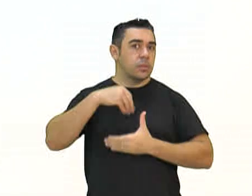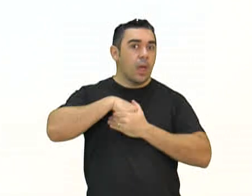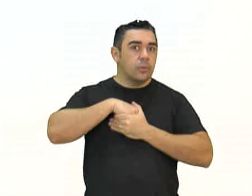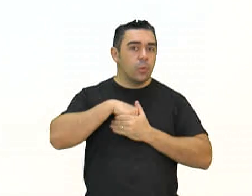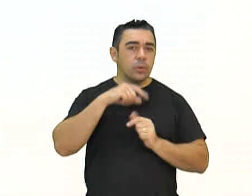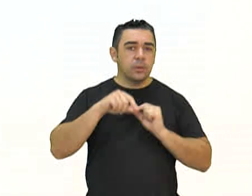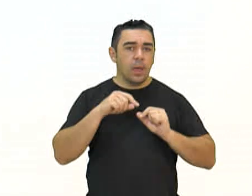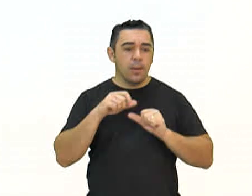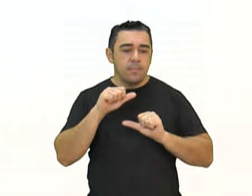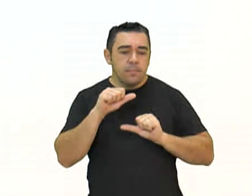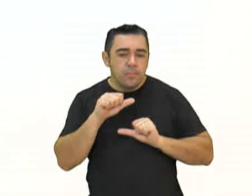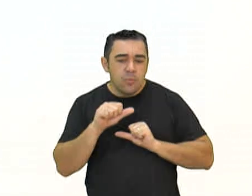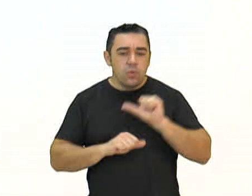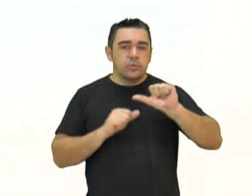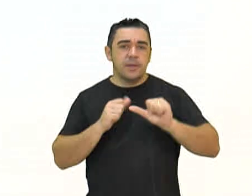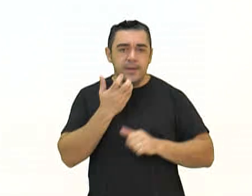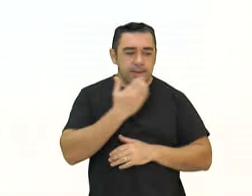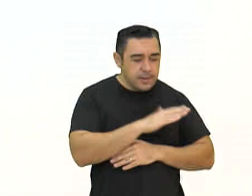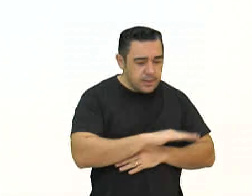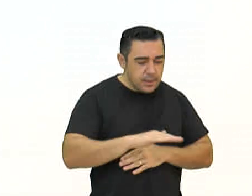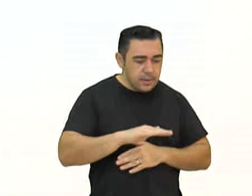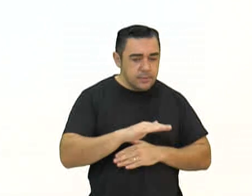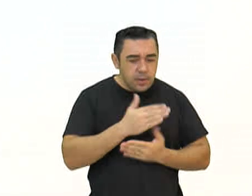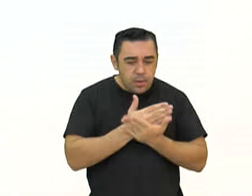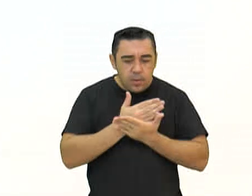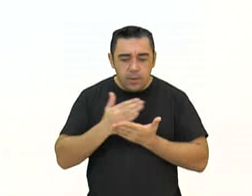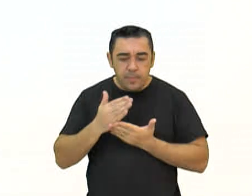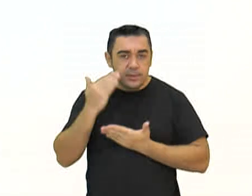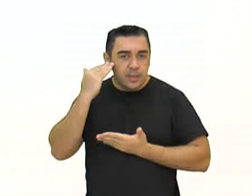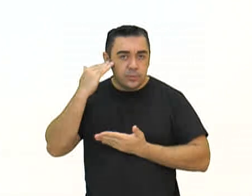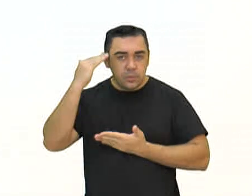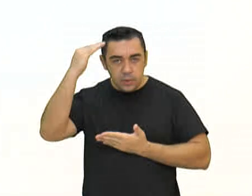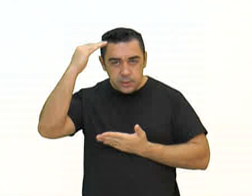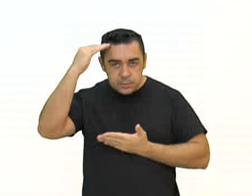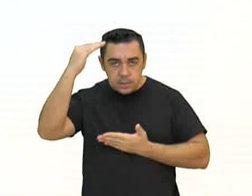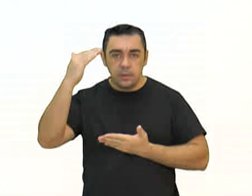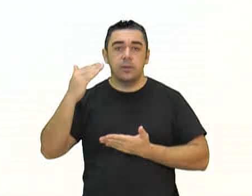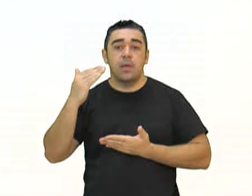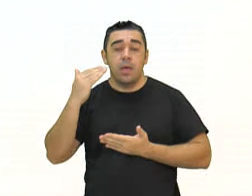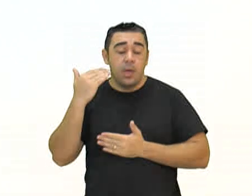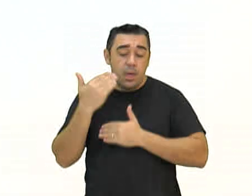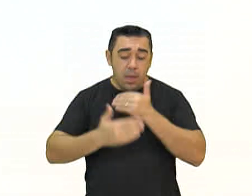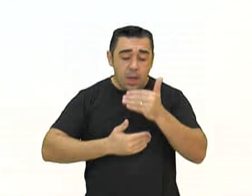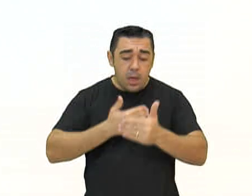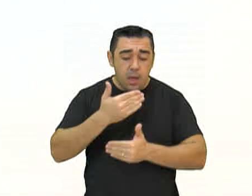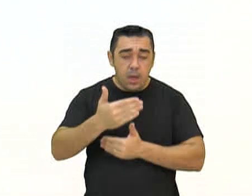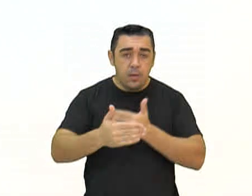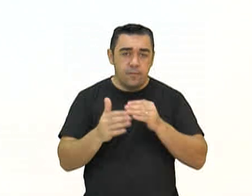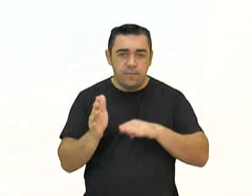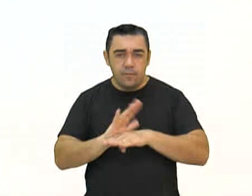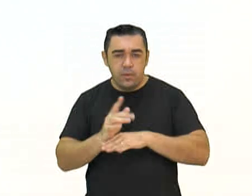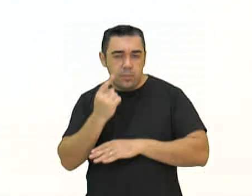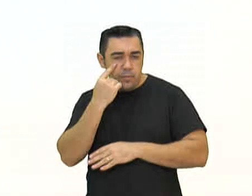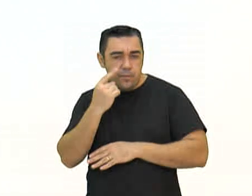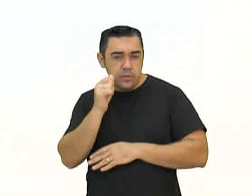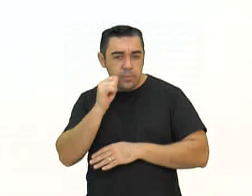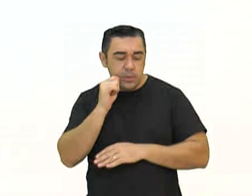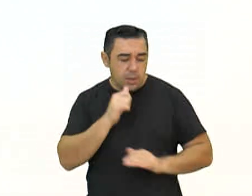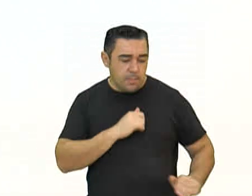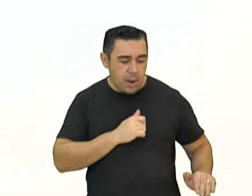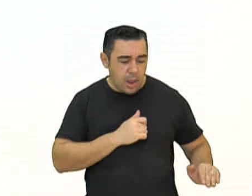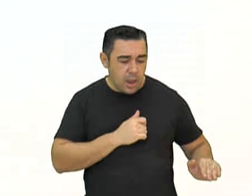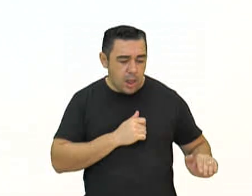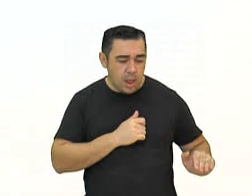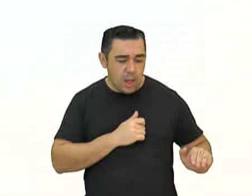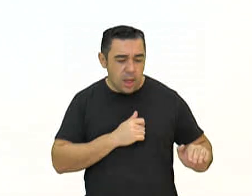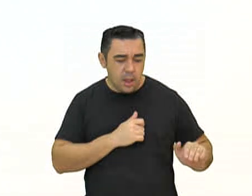fase infantil para a entrada na adolescência. Ao longo do filme, acompanhamos o desenvolvimento da menina desde o momento que